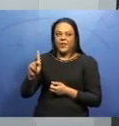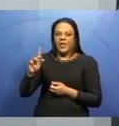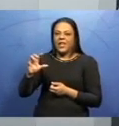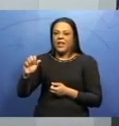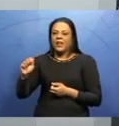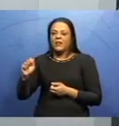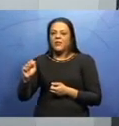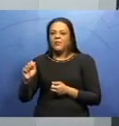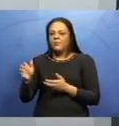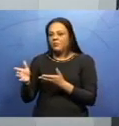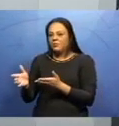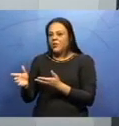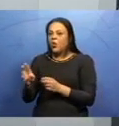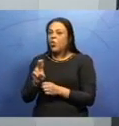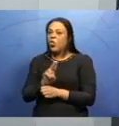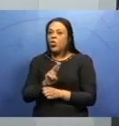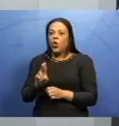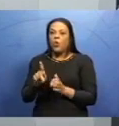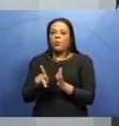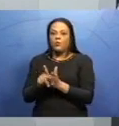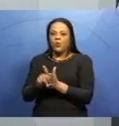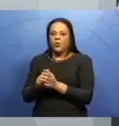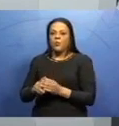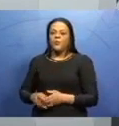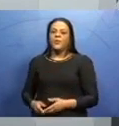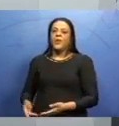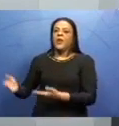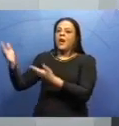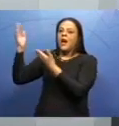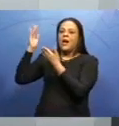Aqui nós temos alguns exemplos de substantivos próprios.